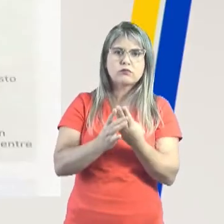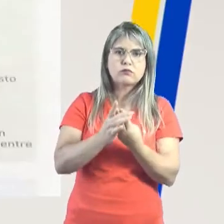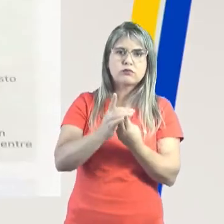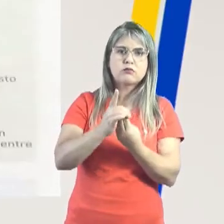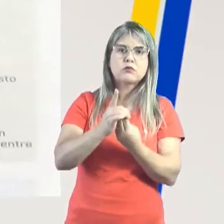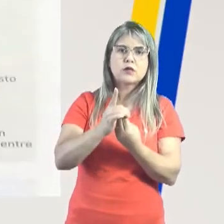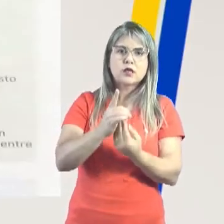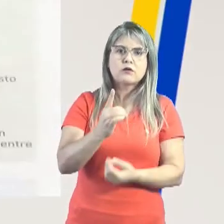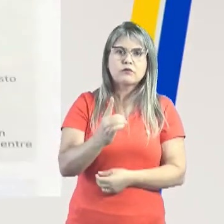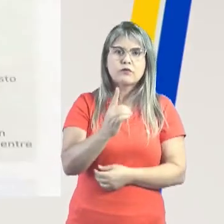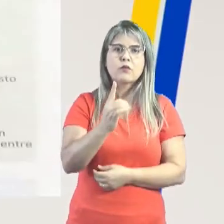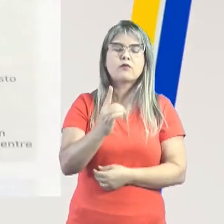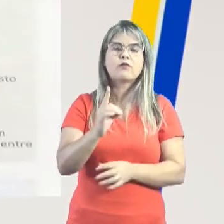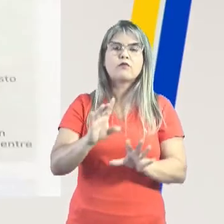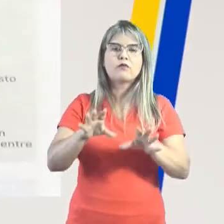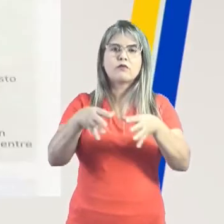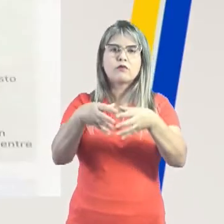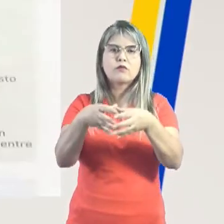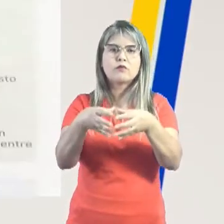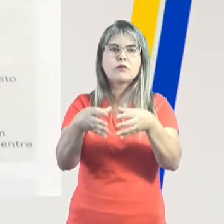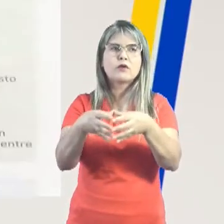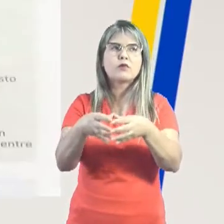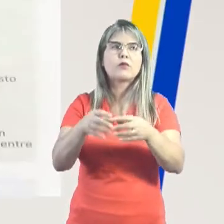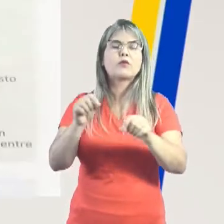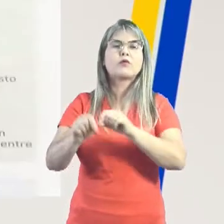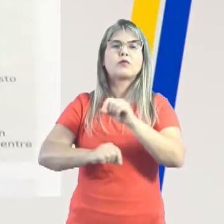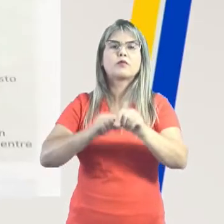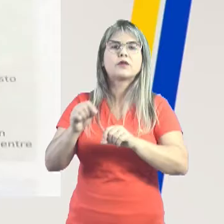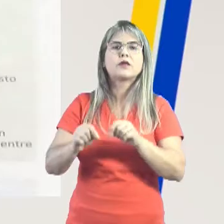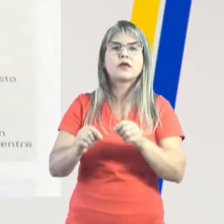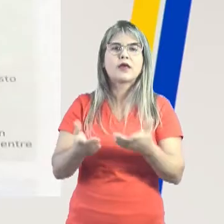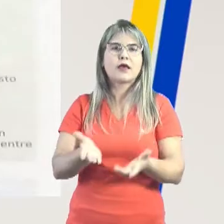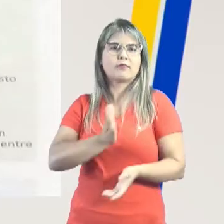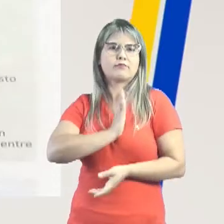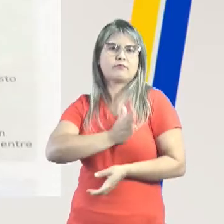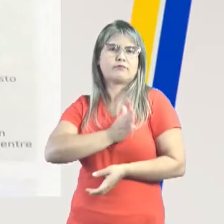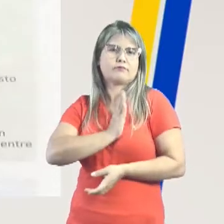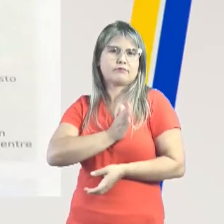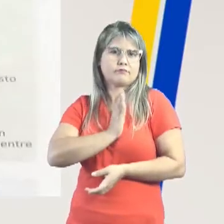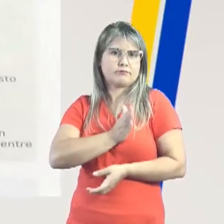E aqui nós temos a ilustração que vocês veem no livro de vocês,